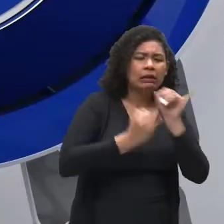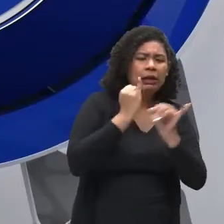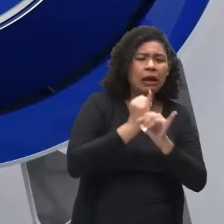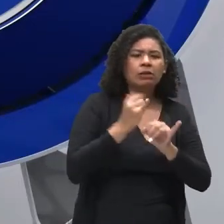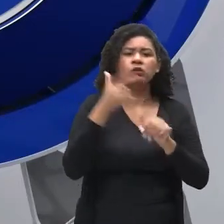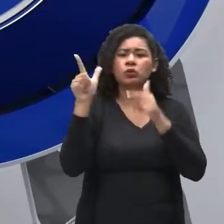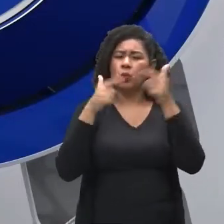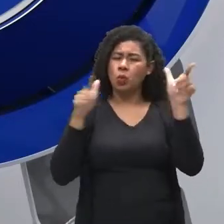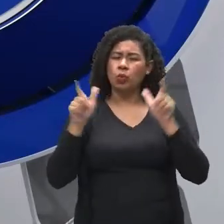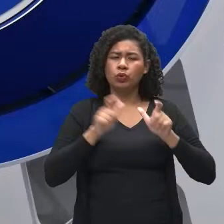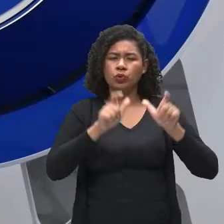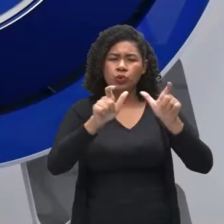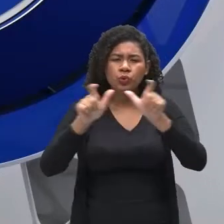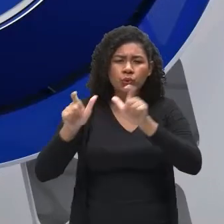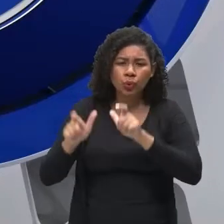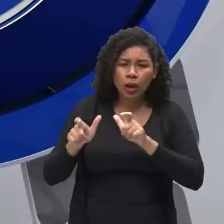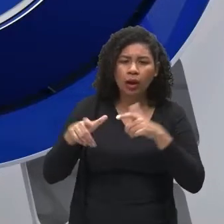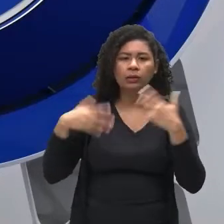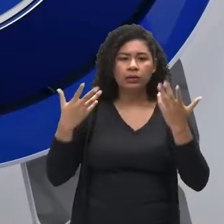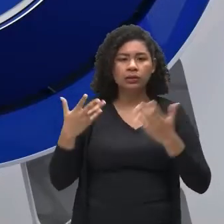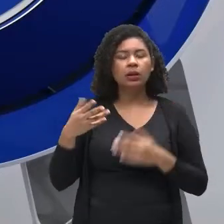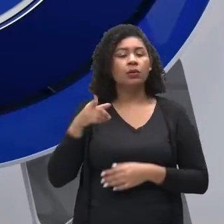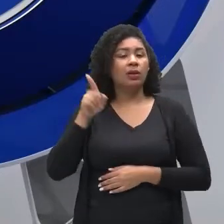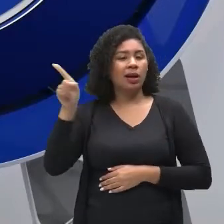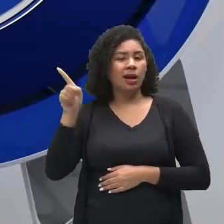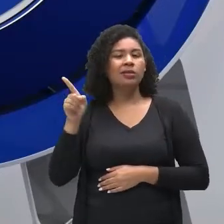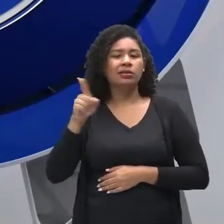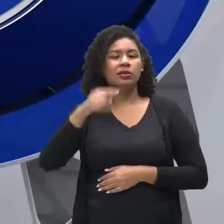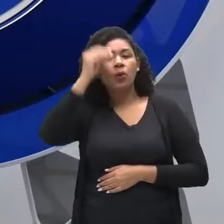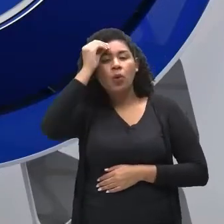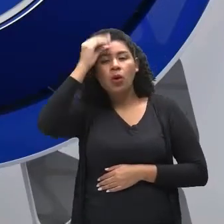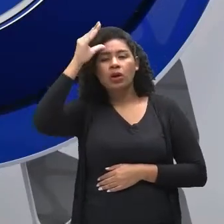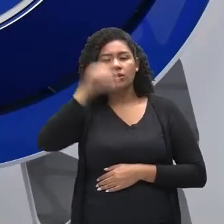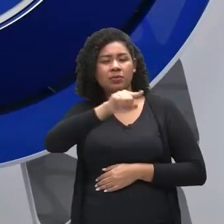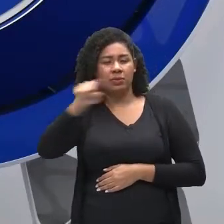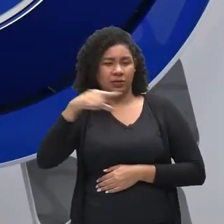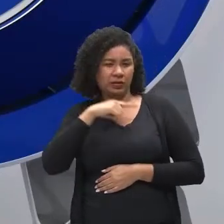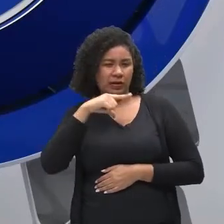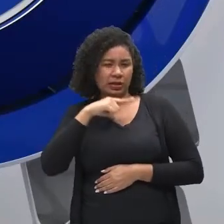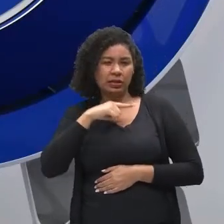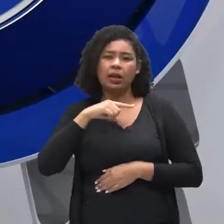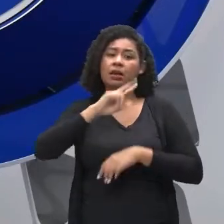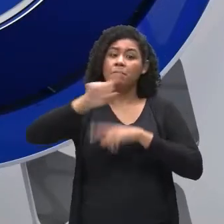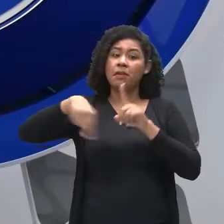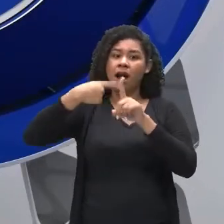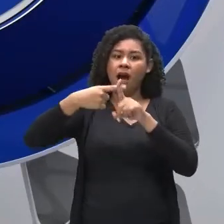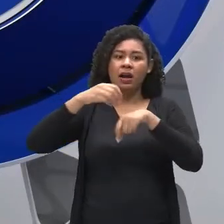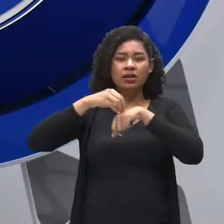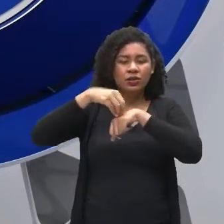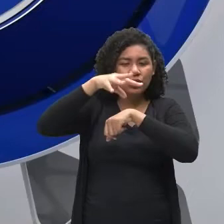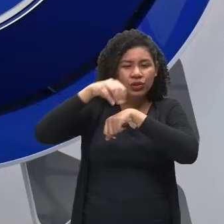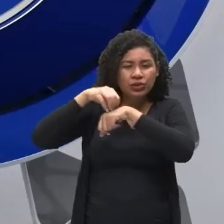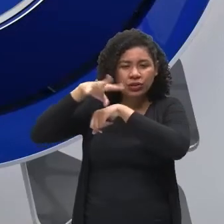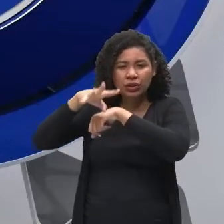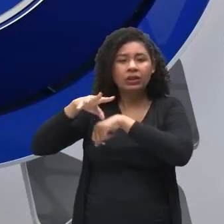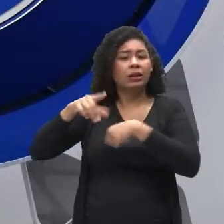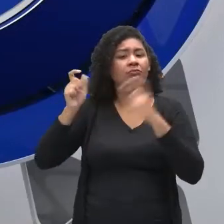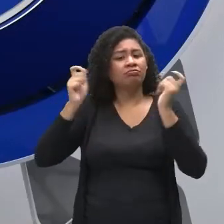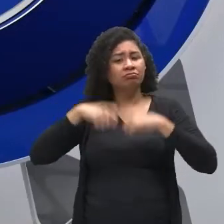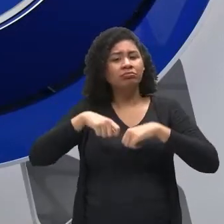ouvi falar. Juntando esse assunto, esse conhecimento prévio com todas essas dicas, você vai ter